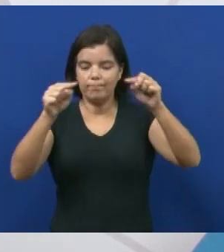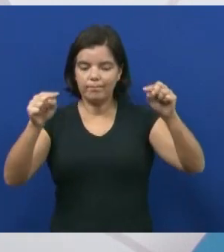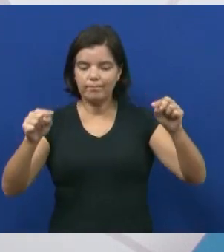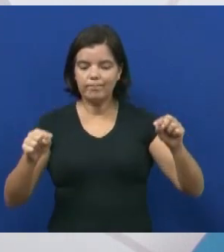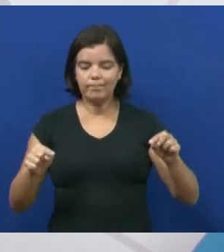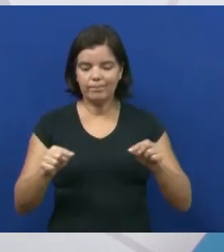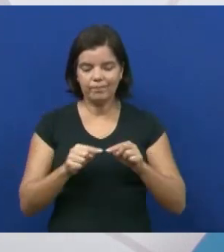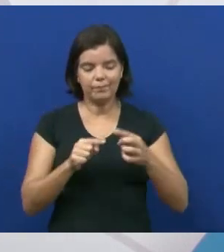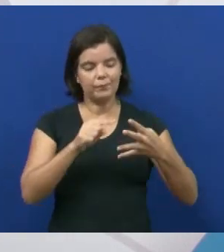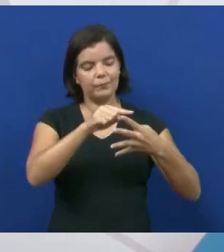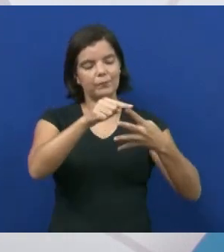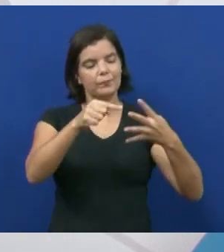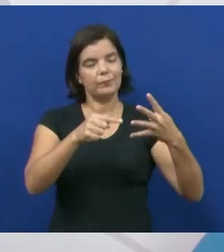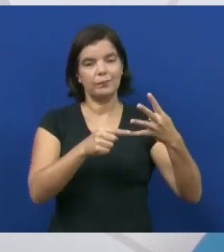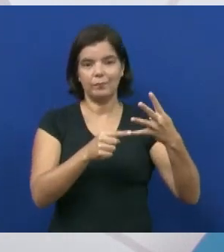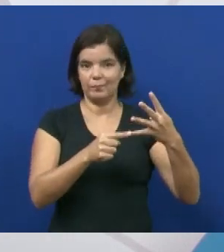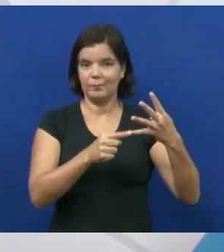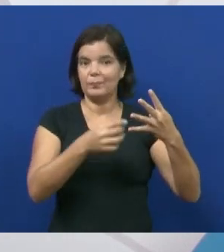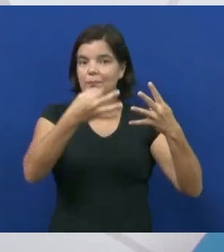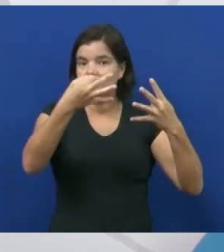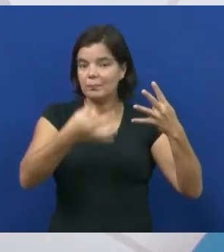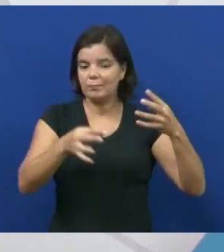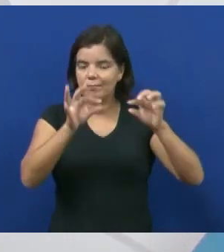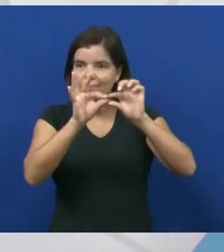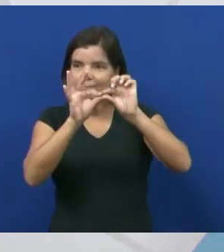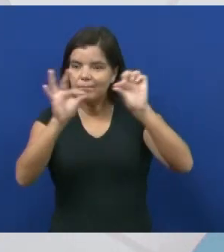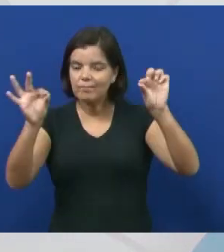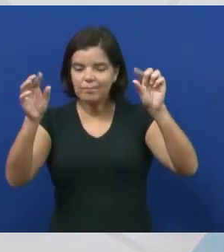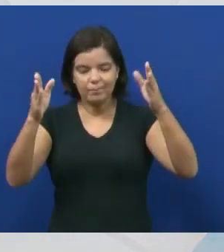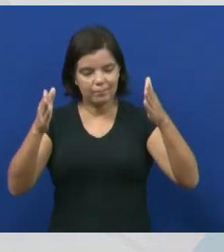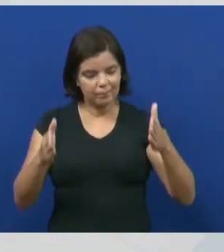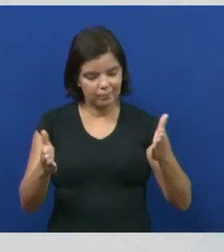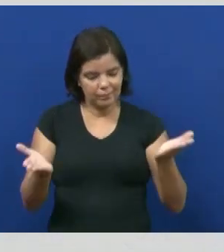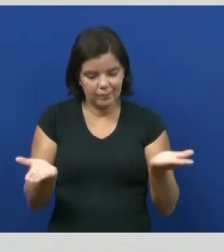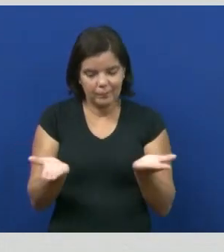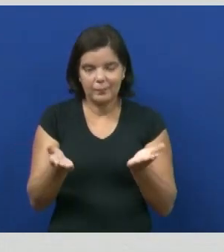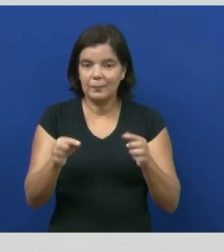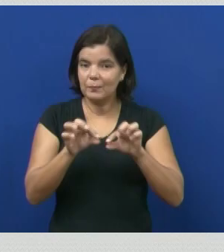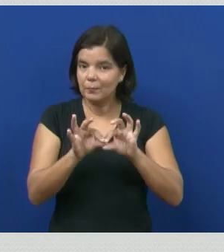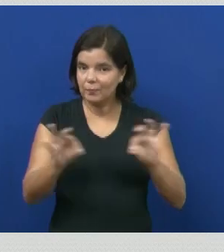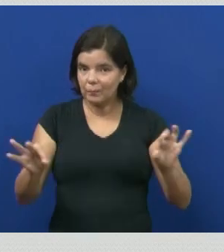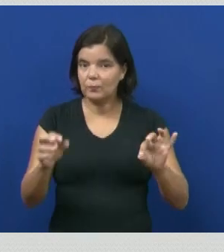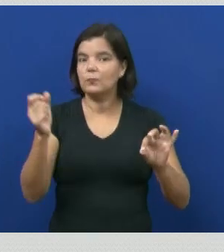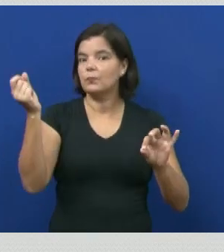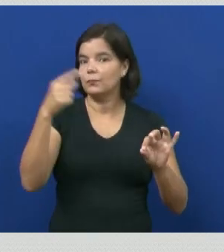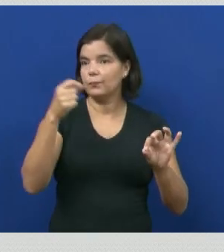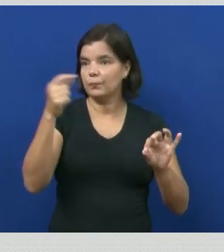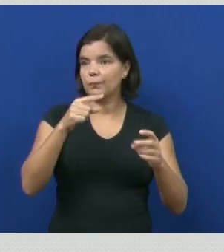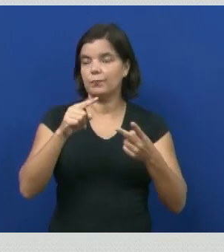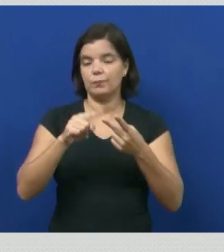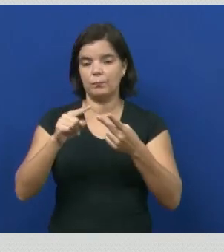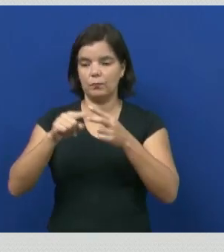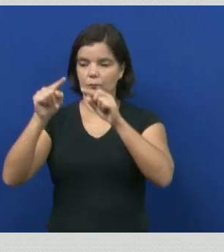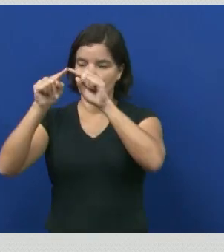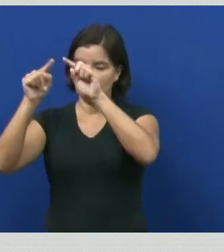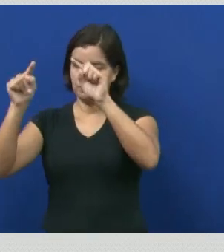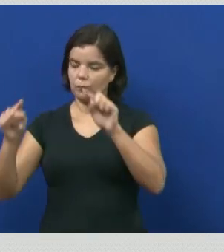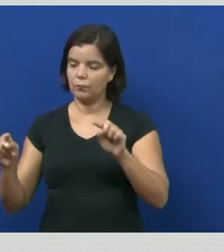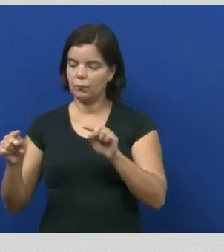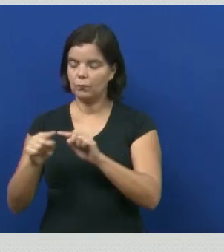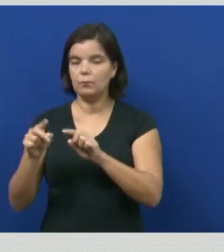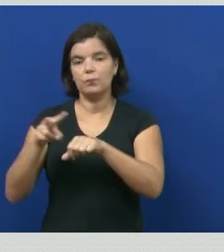possui os 4 ângulos retos. Nós vemos aqui esse retângulo em azul e esse